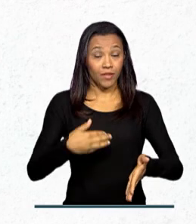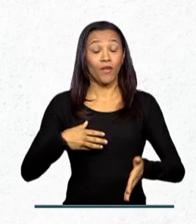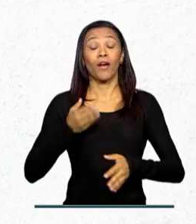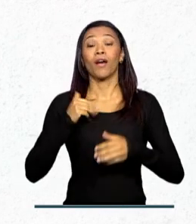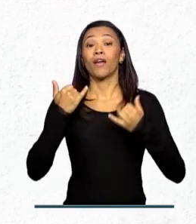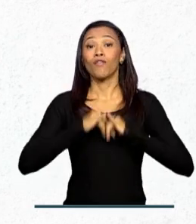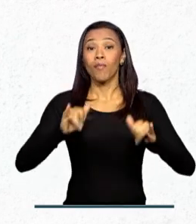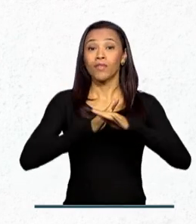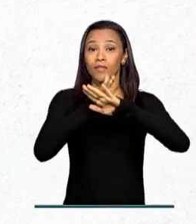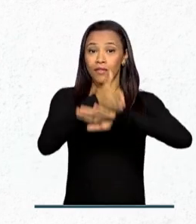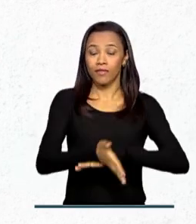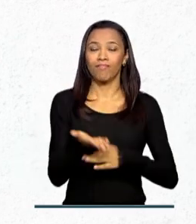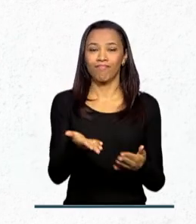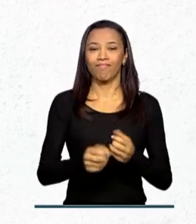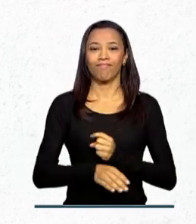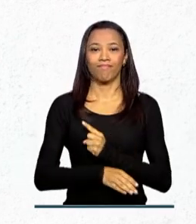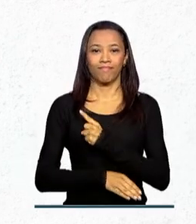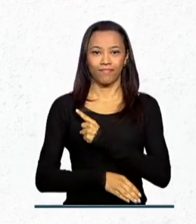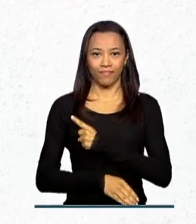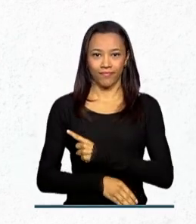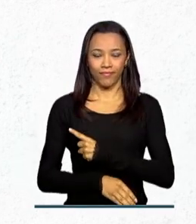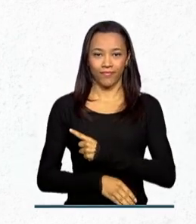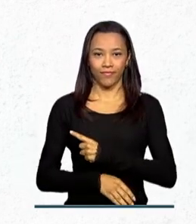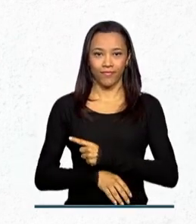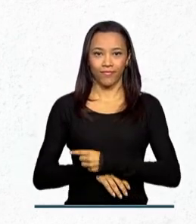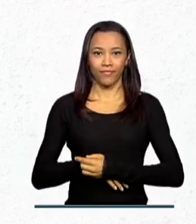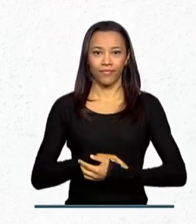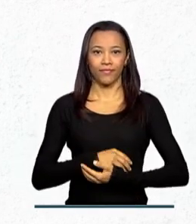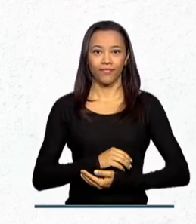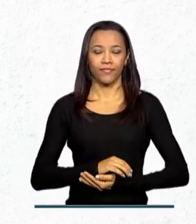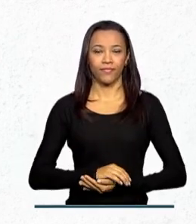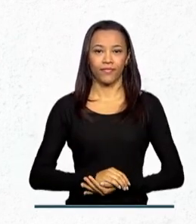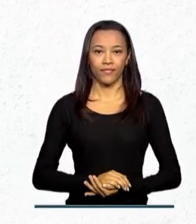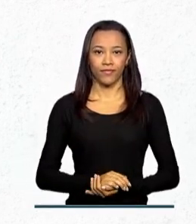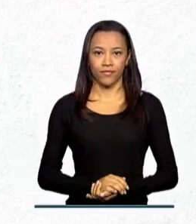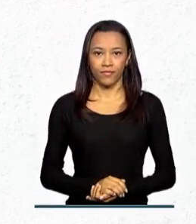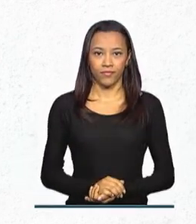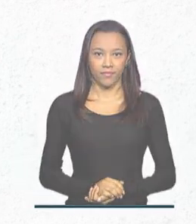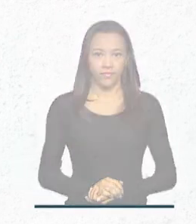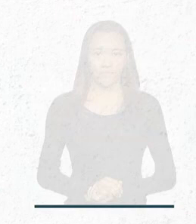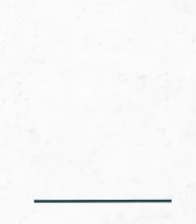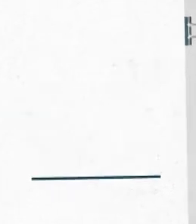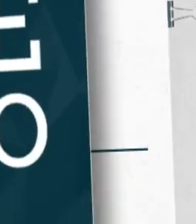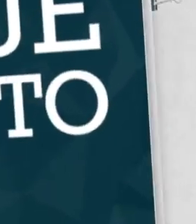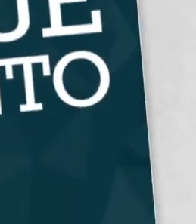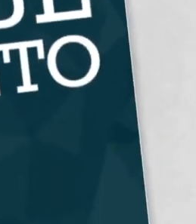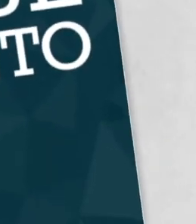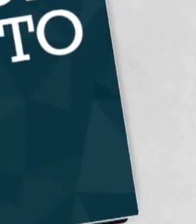Informações na página previdência.gov.br.